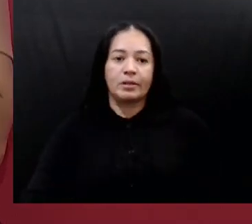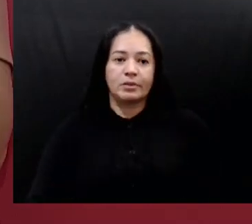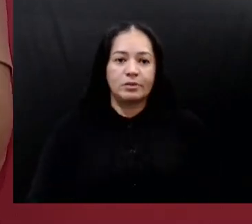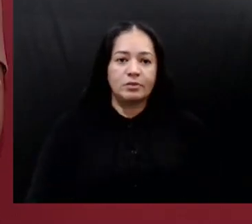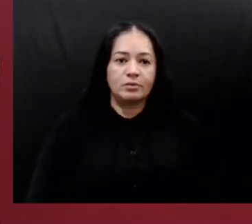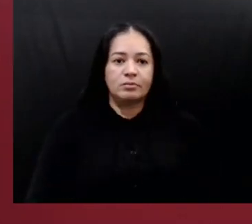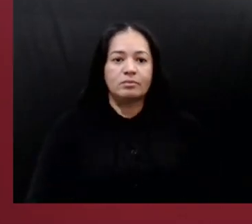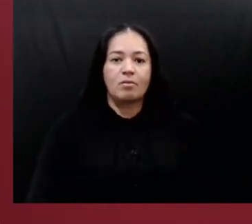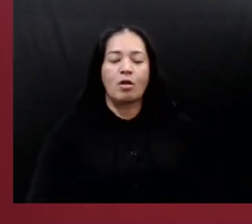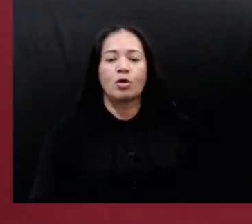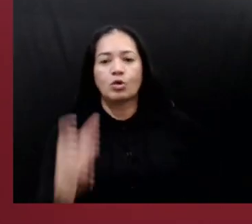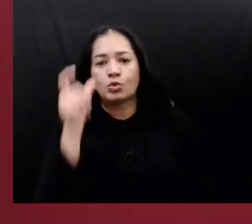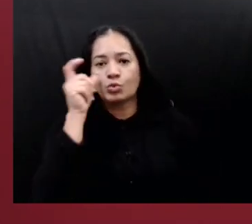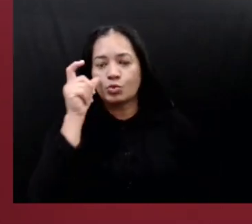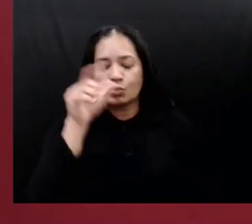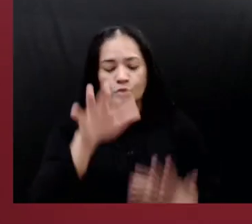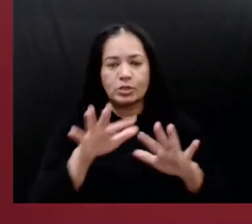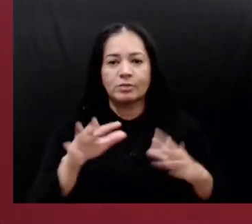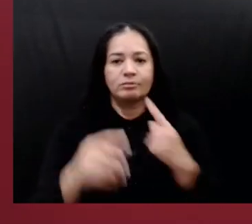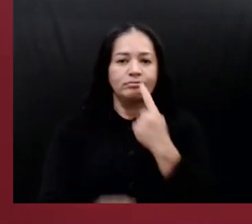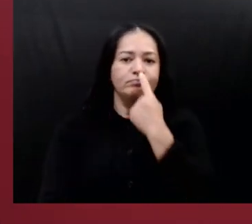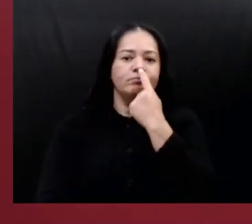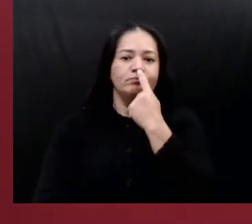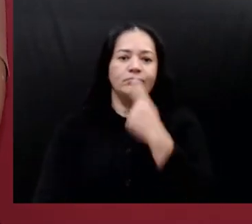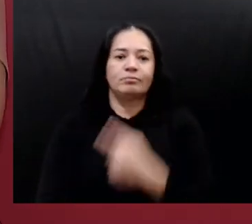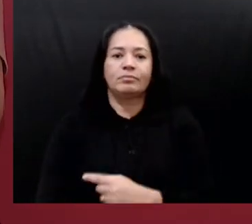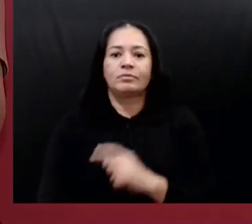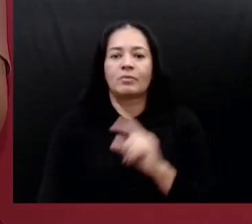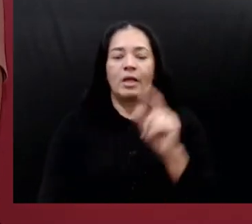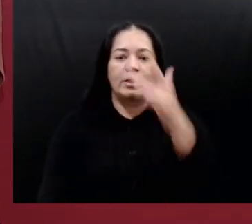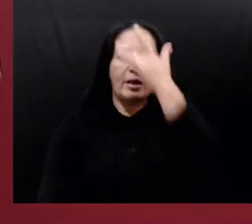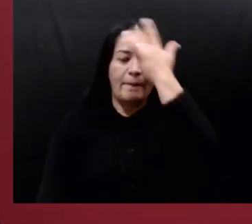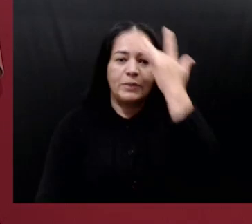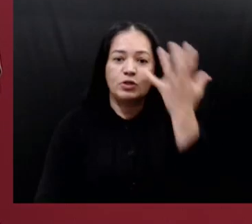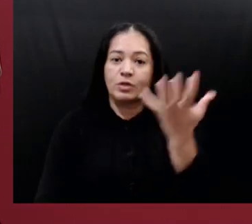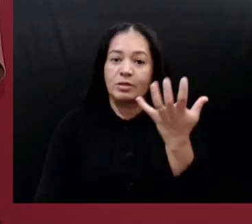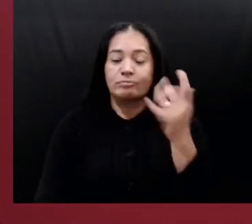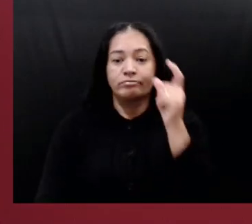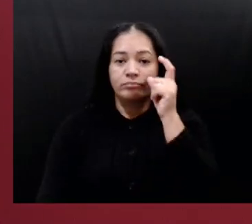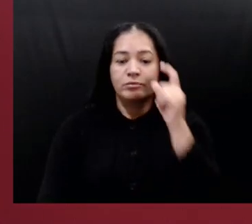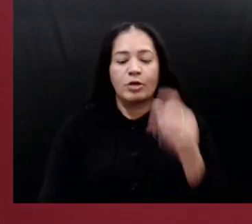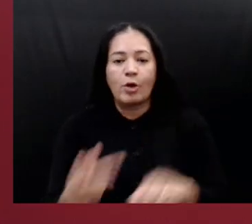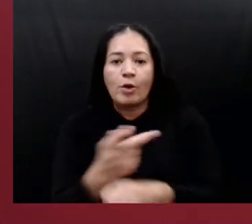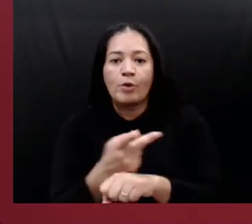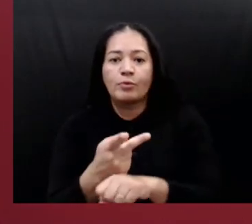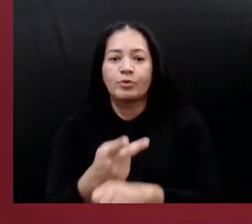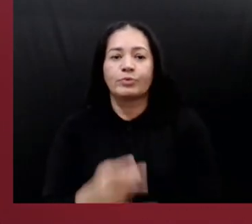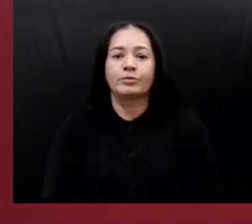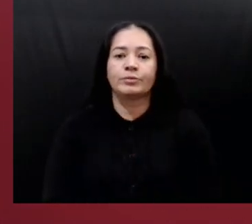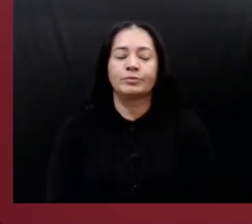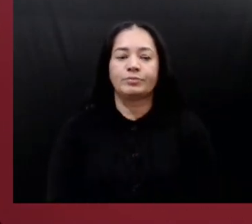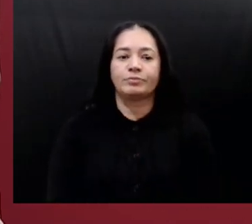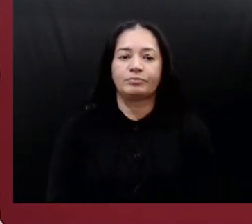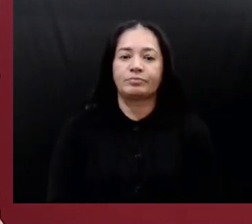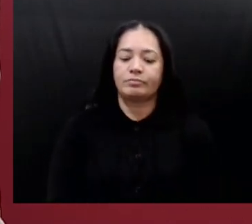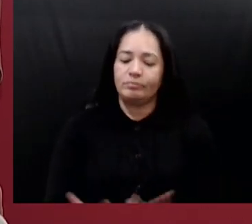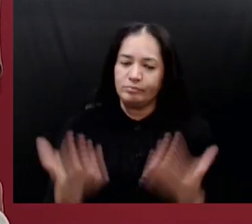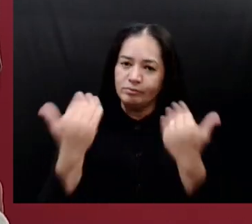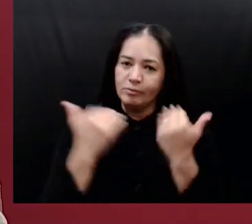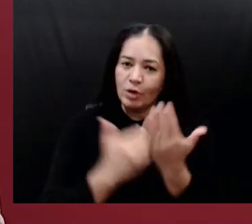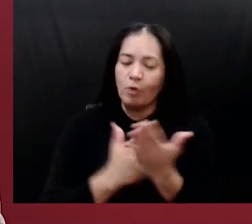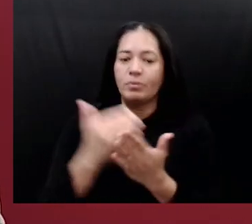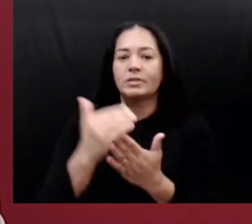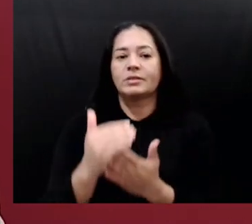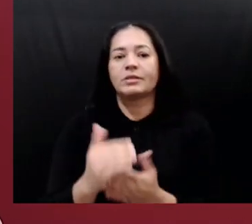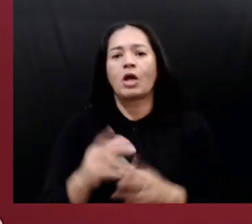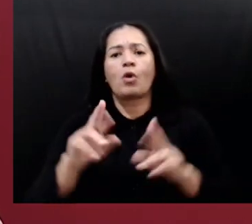da afinidade, né, de quem é essa pessoa interessada para buscar um ou outro, né? Bom, bora começar por aí então. Qual a diferença entre os dois,